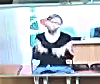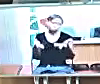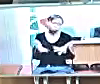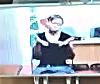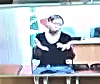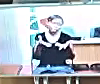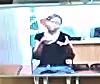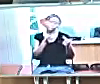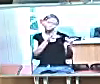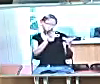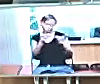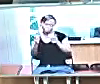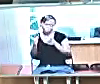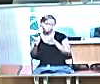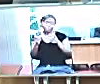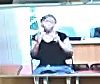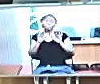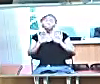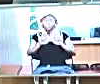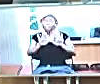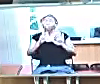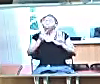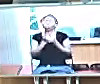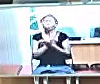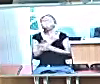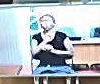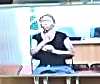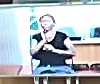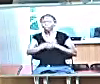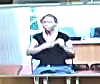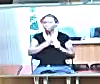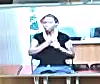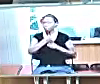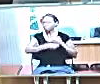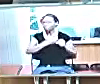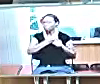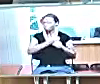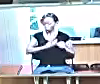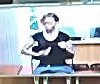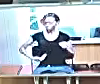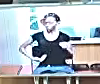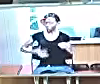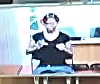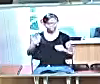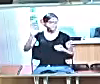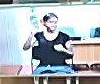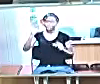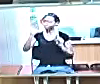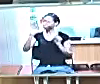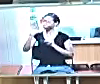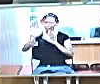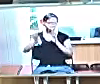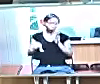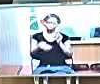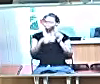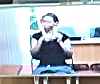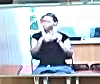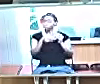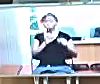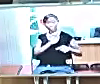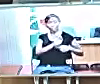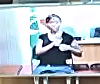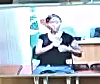exportações só que aconteceu é que ano após ano o governo federal não fazia essa compensação do tanto que os estados abriram mão de se